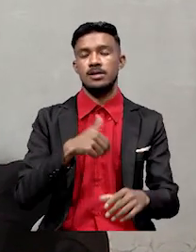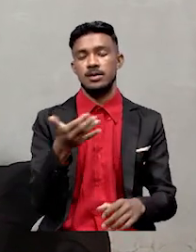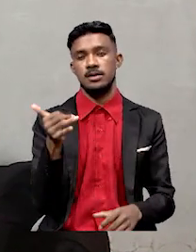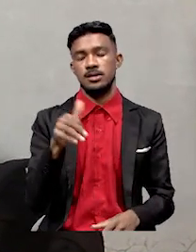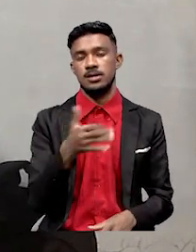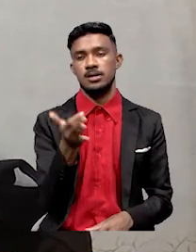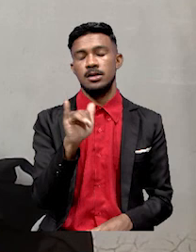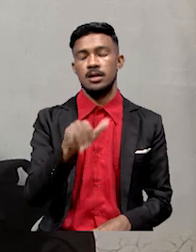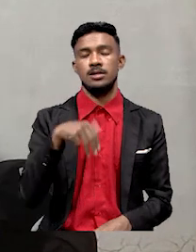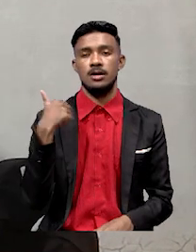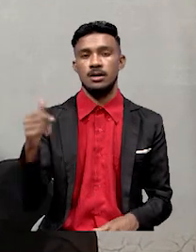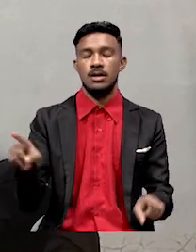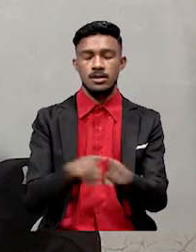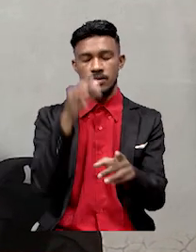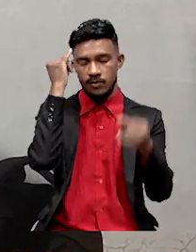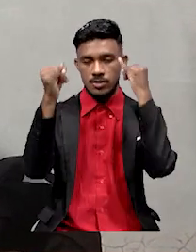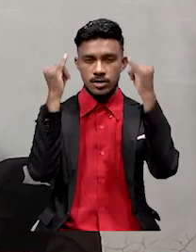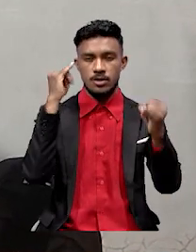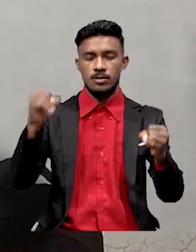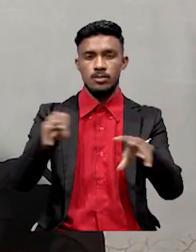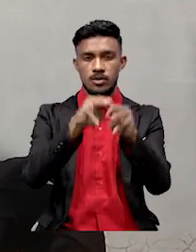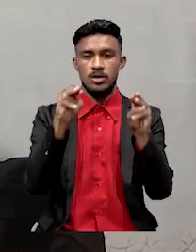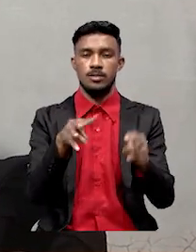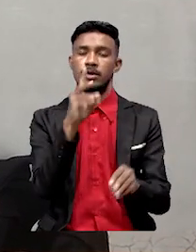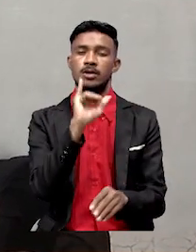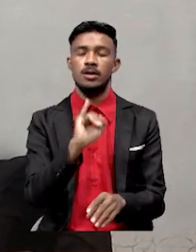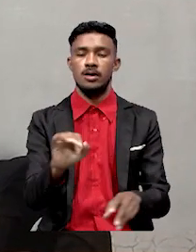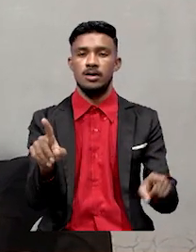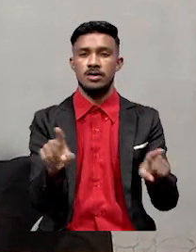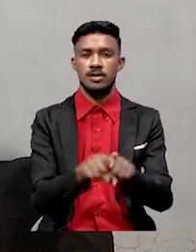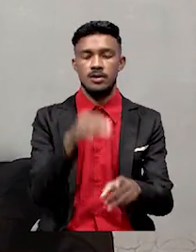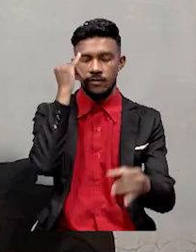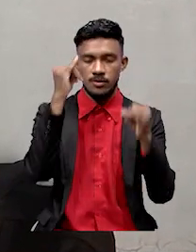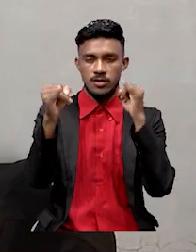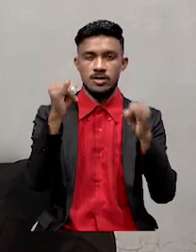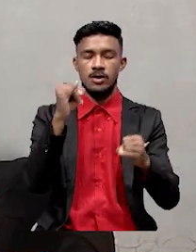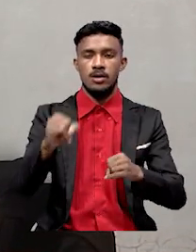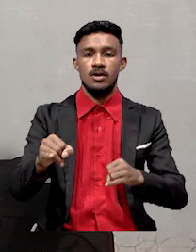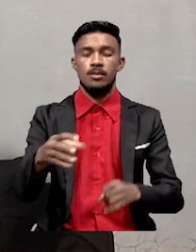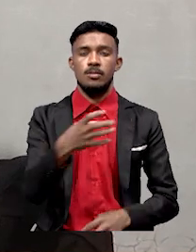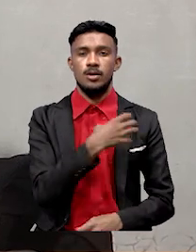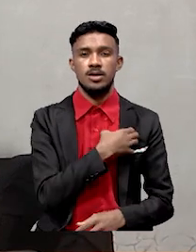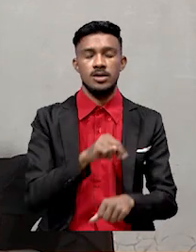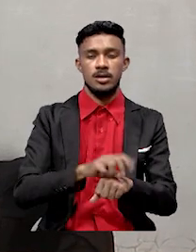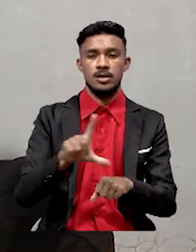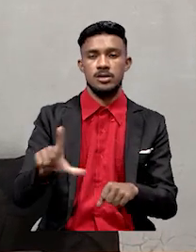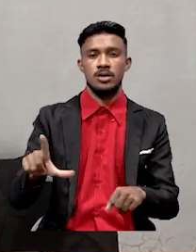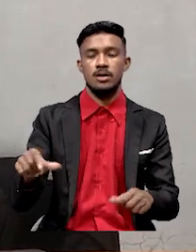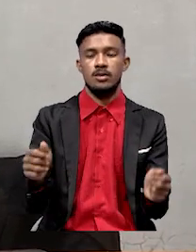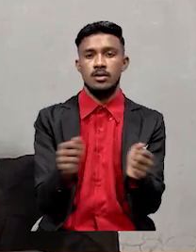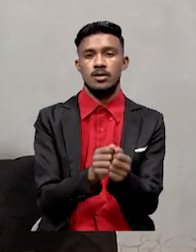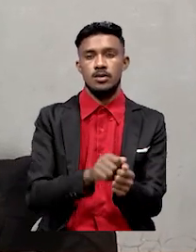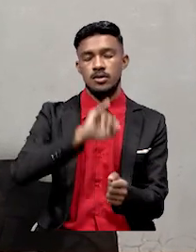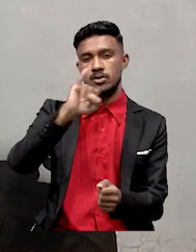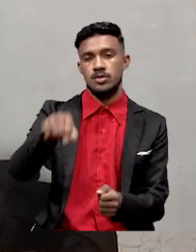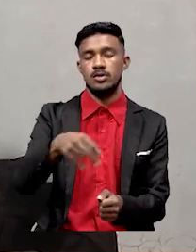informação polícia do nível município de Ilha serviço de informação polícia nacional os data dois como parte